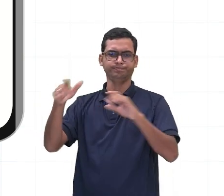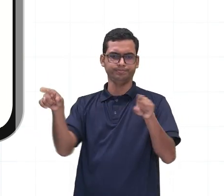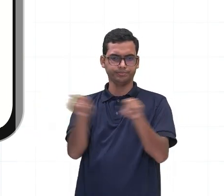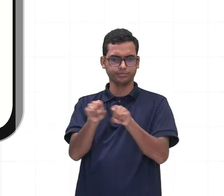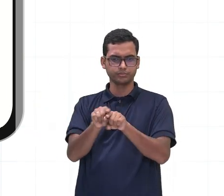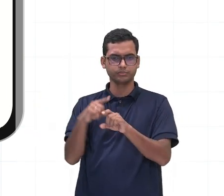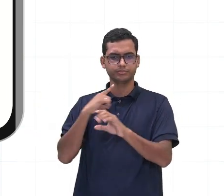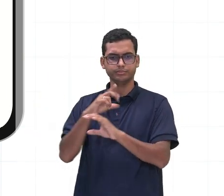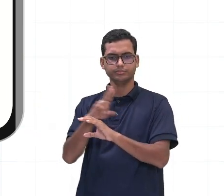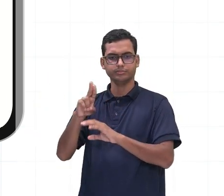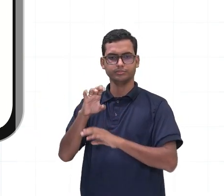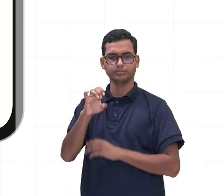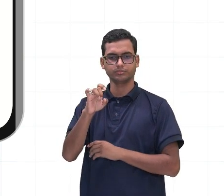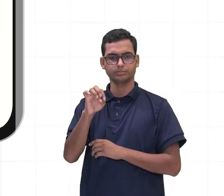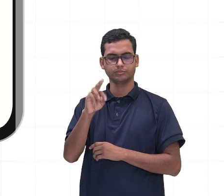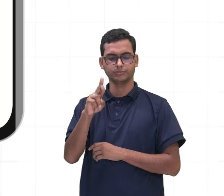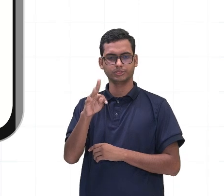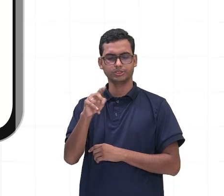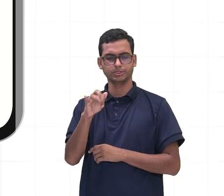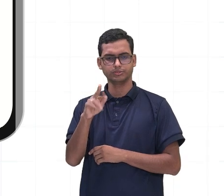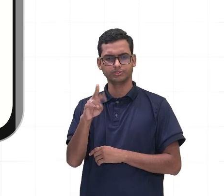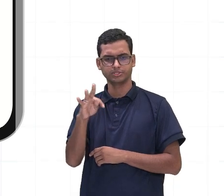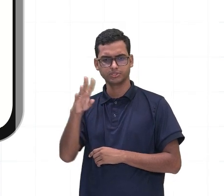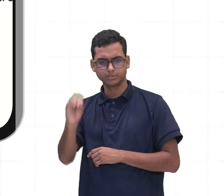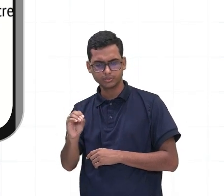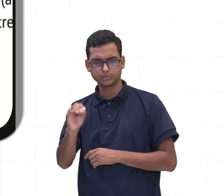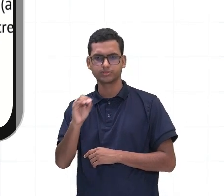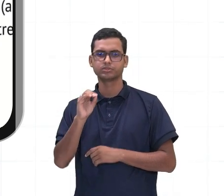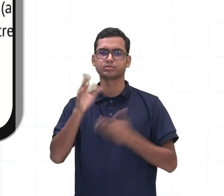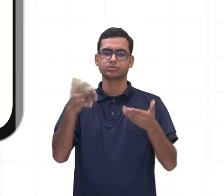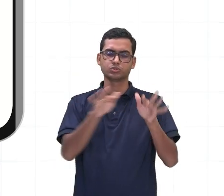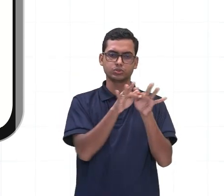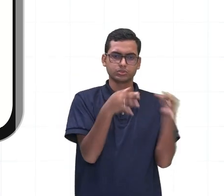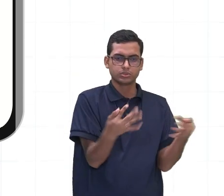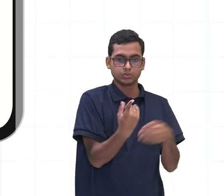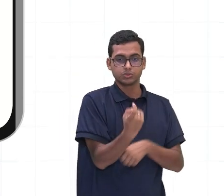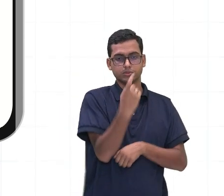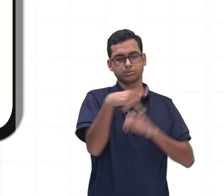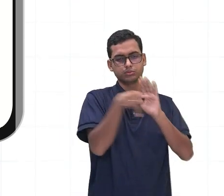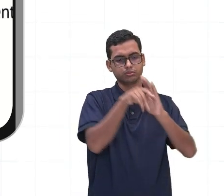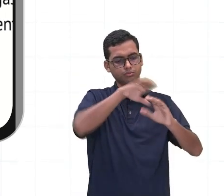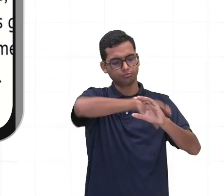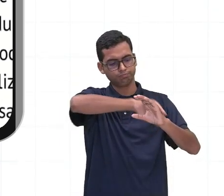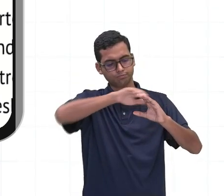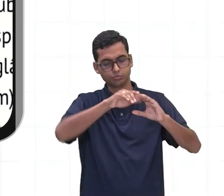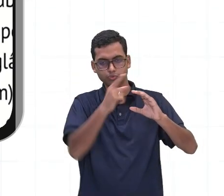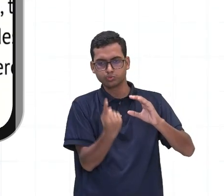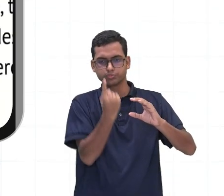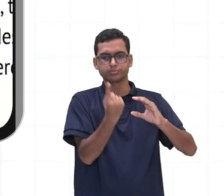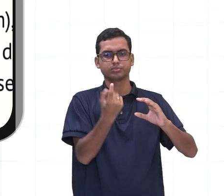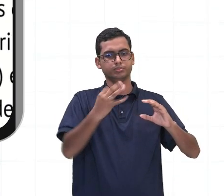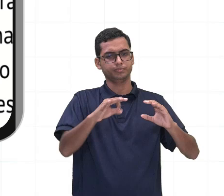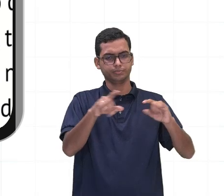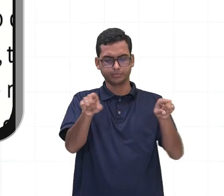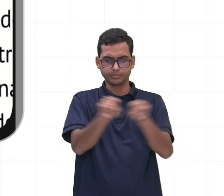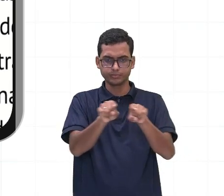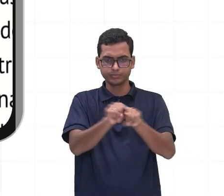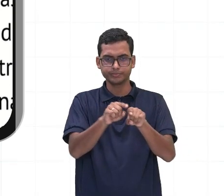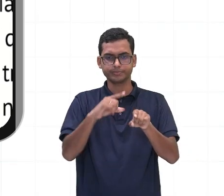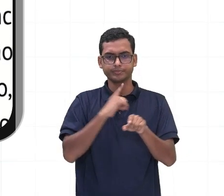de estratificado. O simples, ele apresenta somente uma única camada. Quando eu chamo aquele tecido